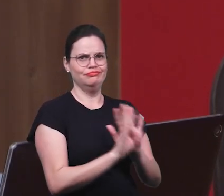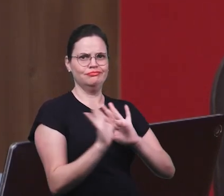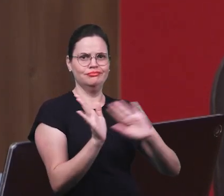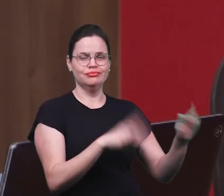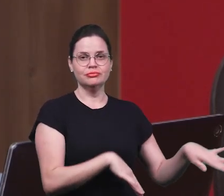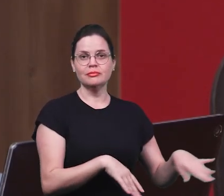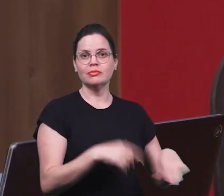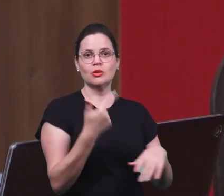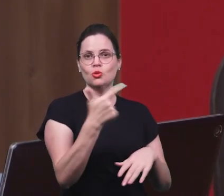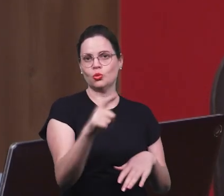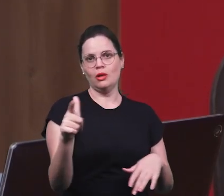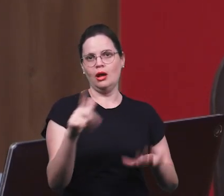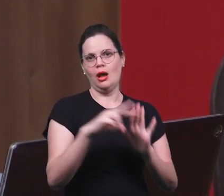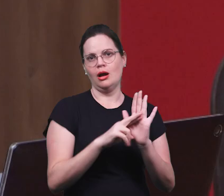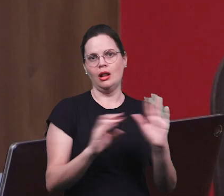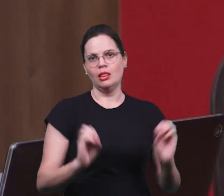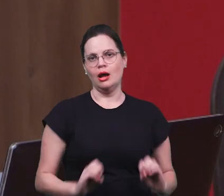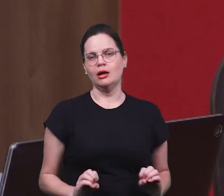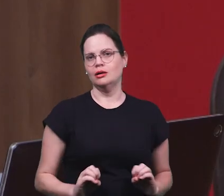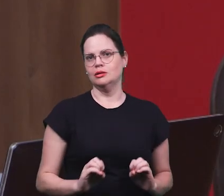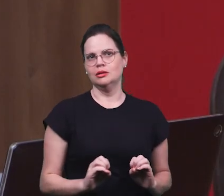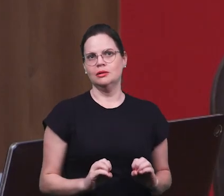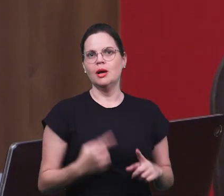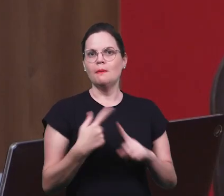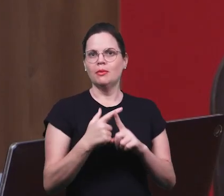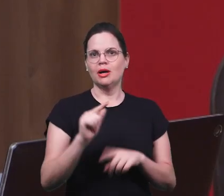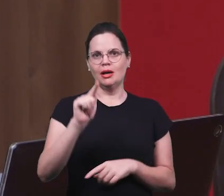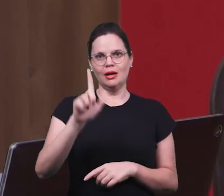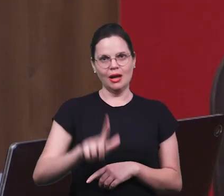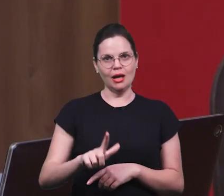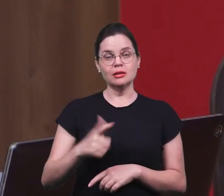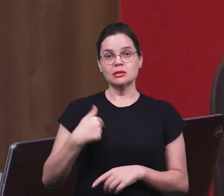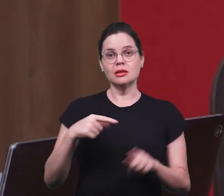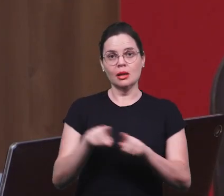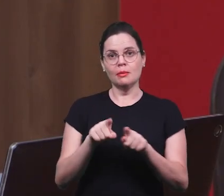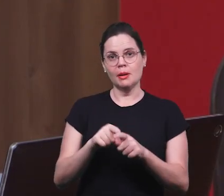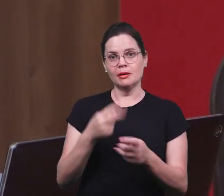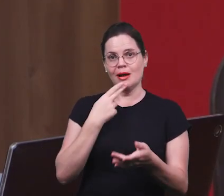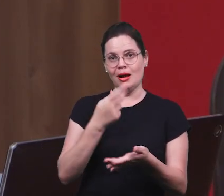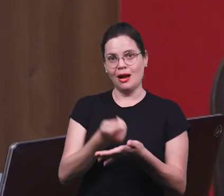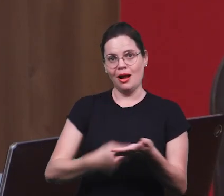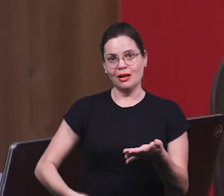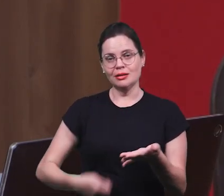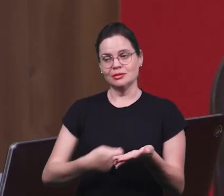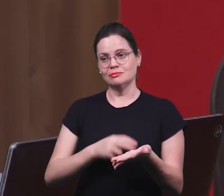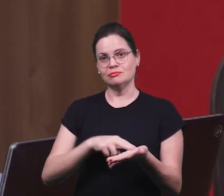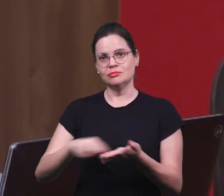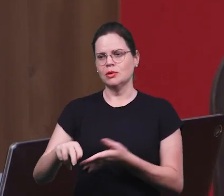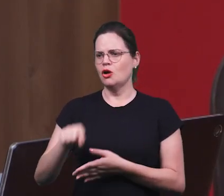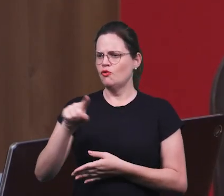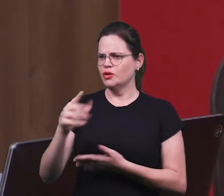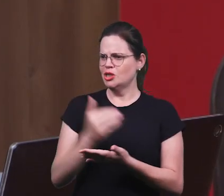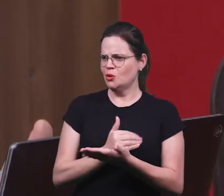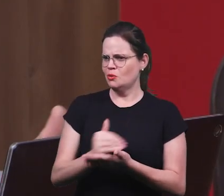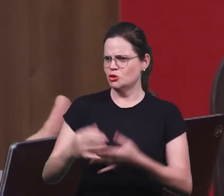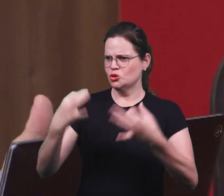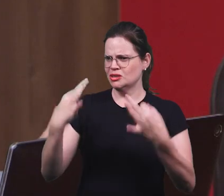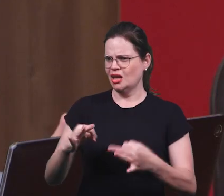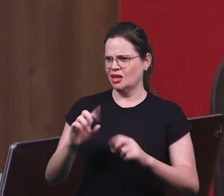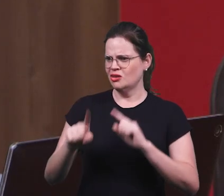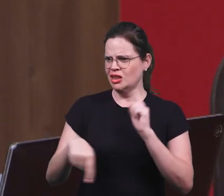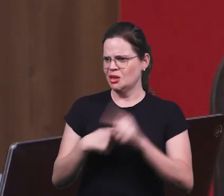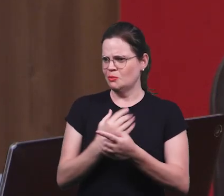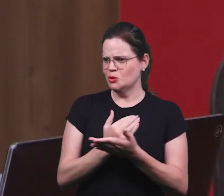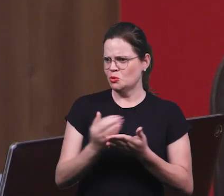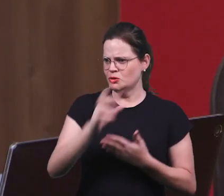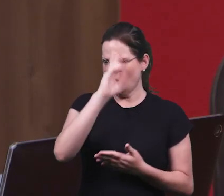vai falar exatamente sobre isso também. Começaste como? Começaste no espírito, terminaste na carne. Ele repreende até a Pedro essa